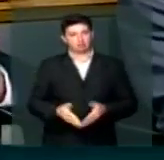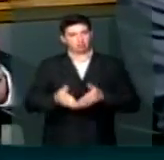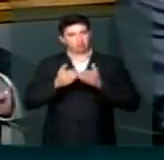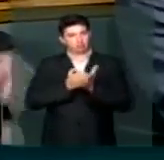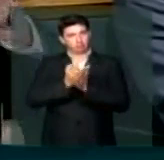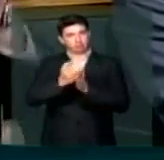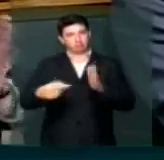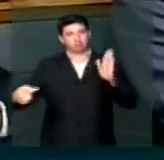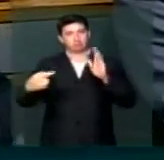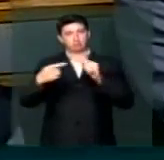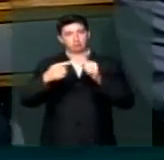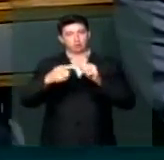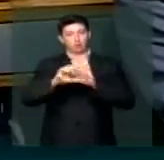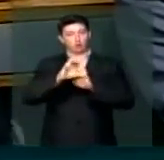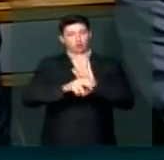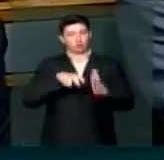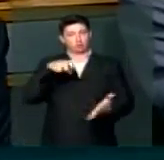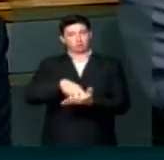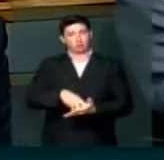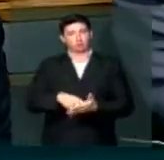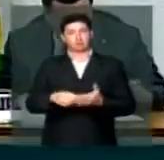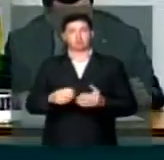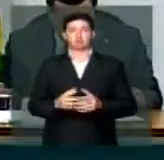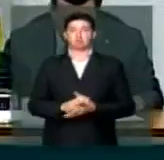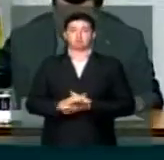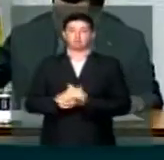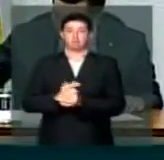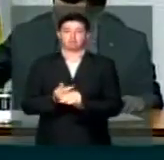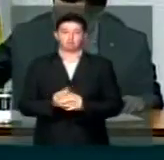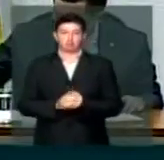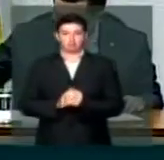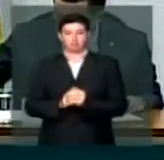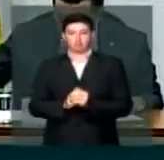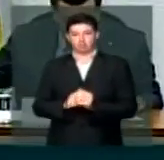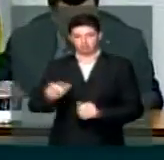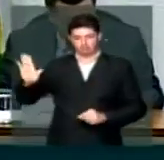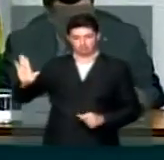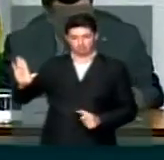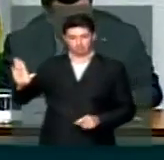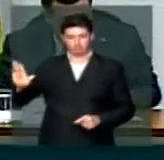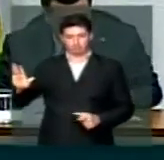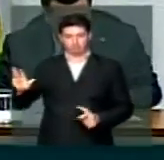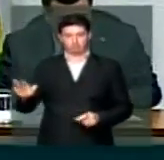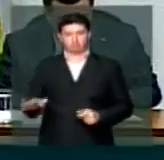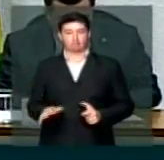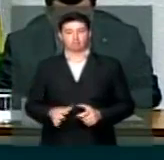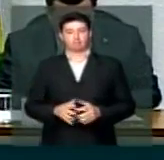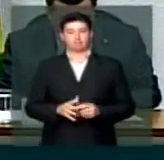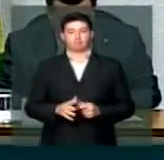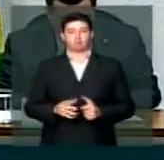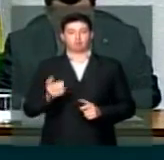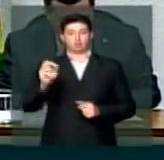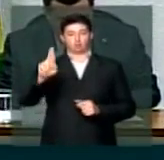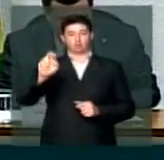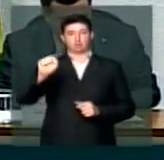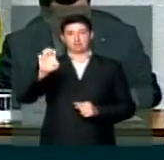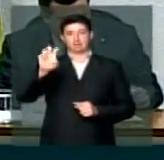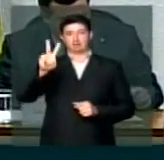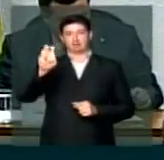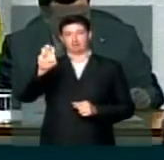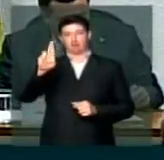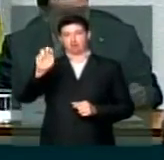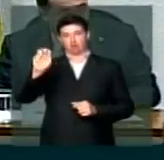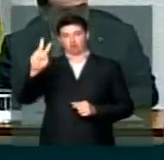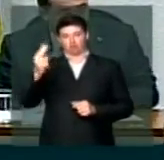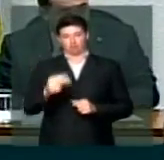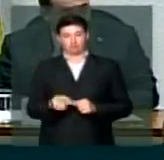faça cumprir o regimento e o Código de Processo Penal. Vossa Excelência, por favor. O doutor Severo, o senhor Severo